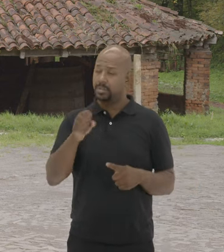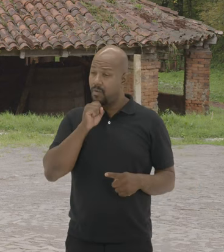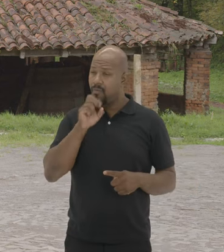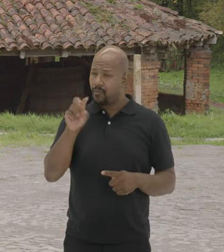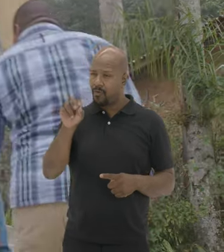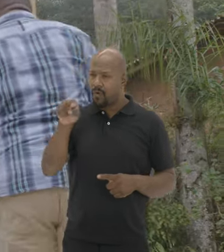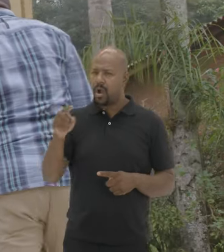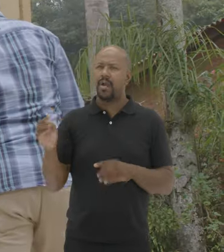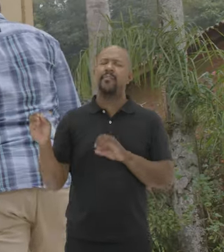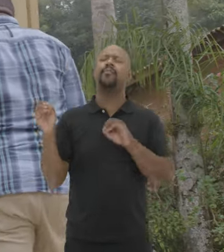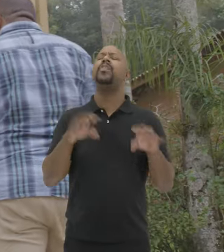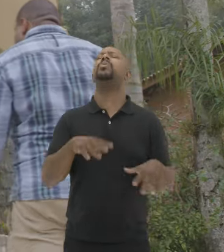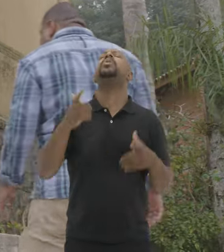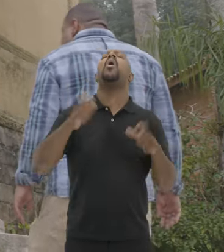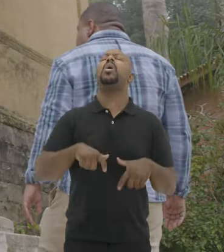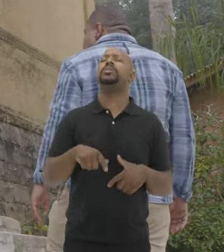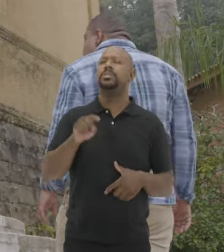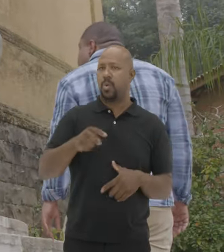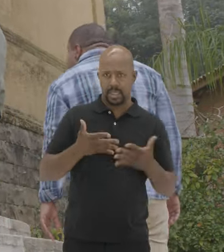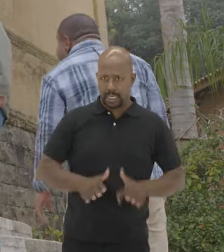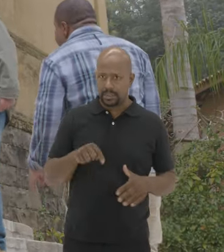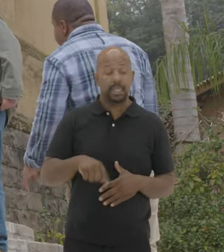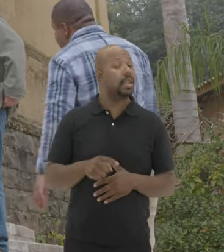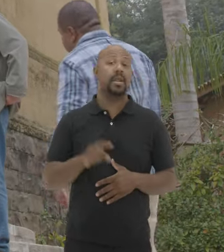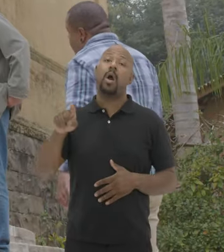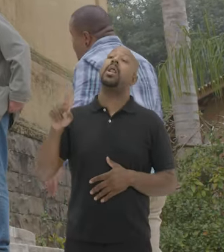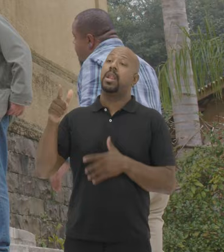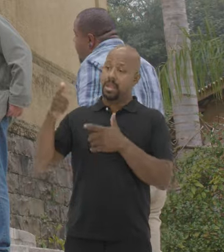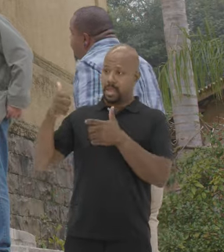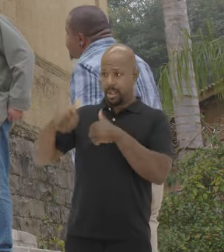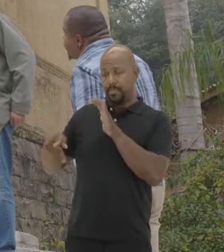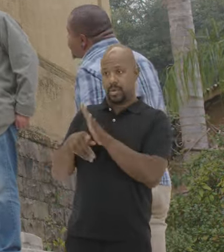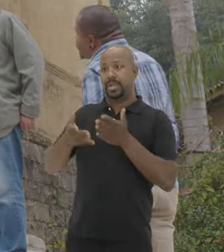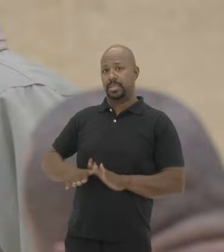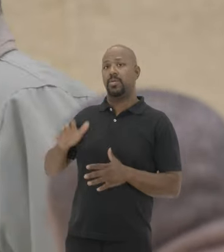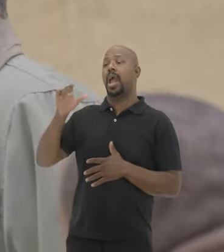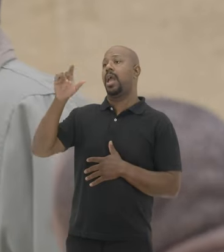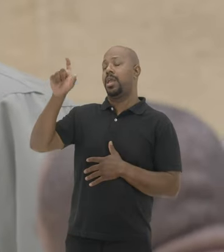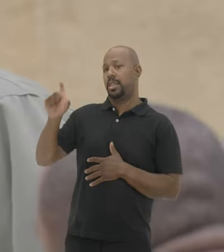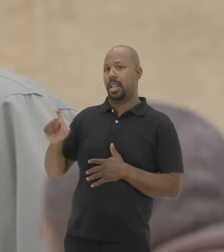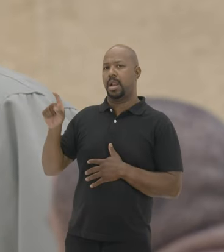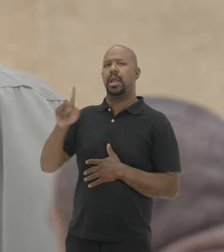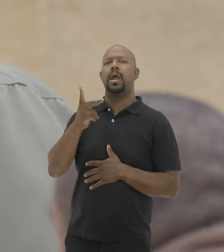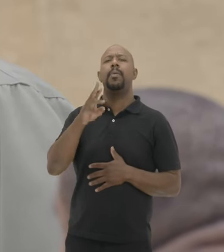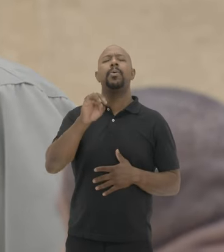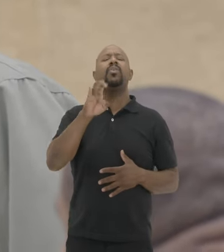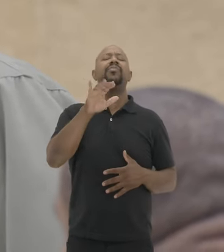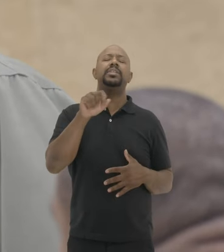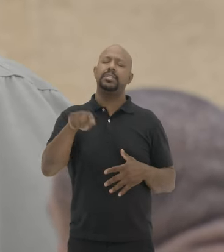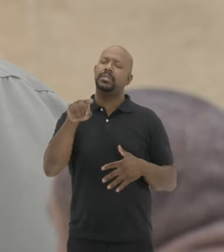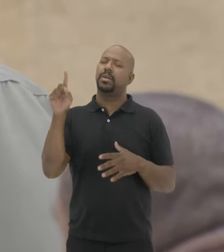avô veio de onde? Ou é nascido aqui? Não, ele veio da Itália, de Udine, da província de